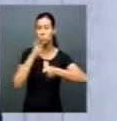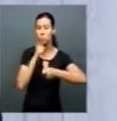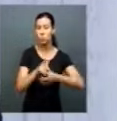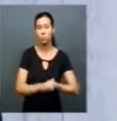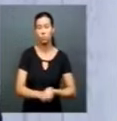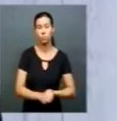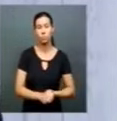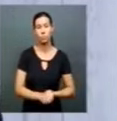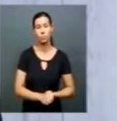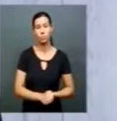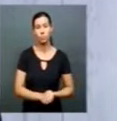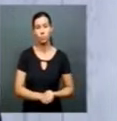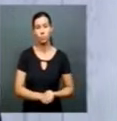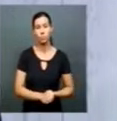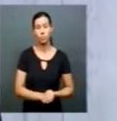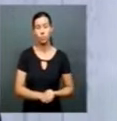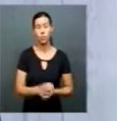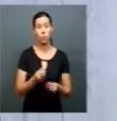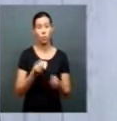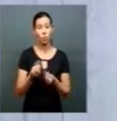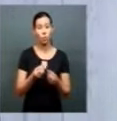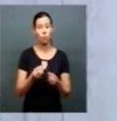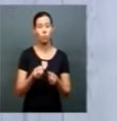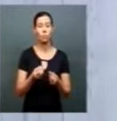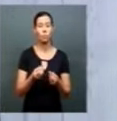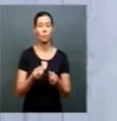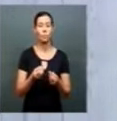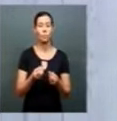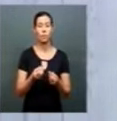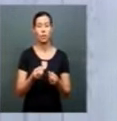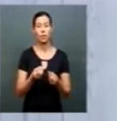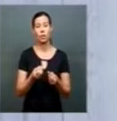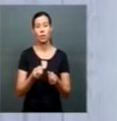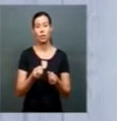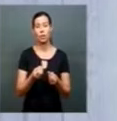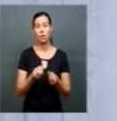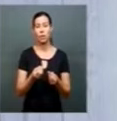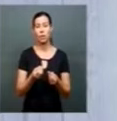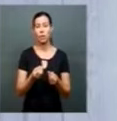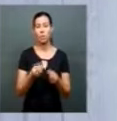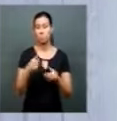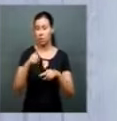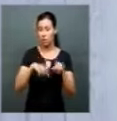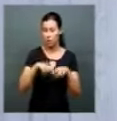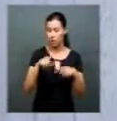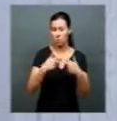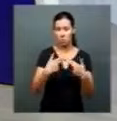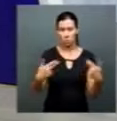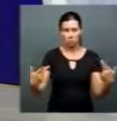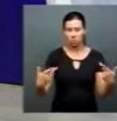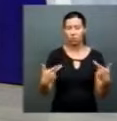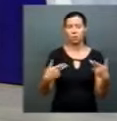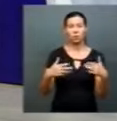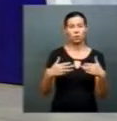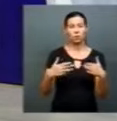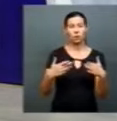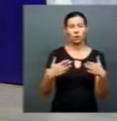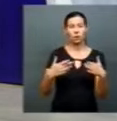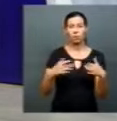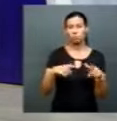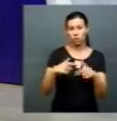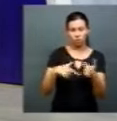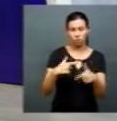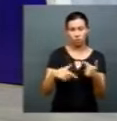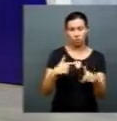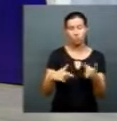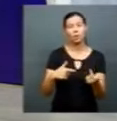vão colocar, repetir aquela produção daquele produto, processo ou serviço que eles vão oferecer e escalável